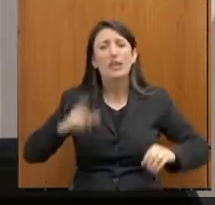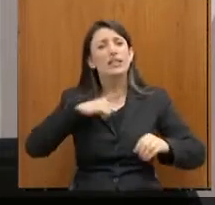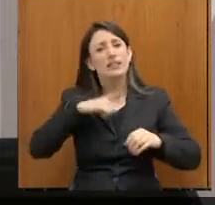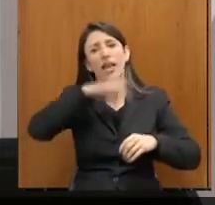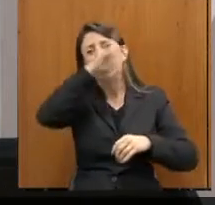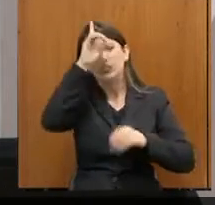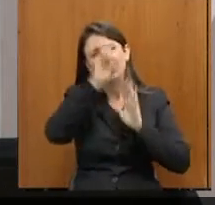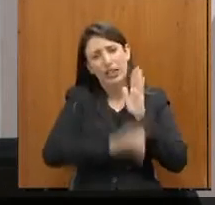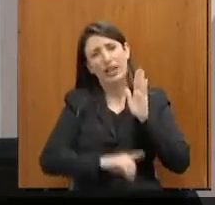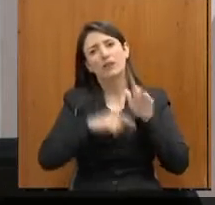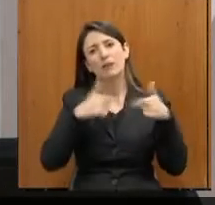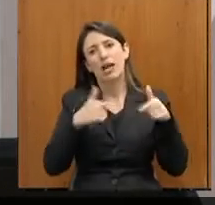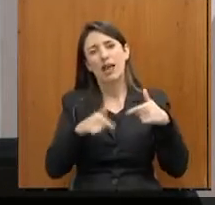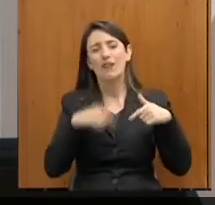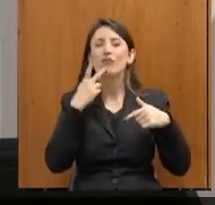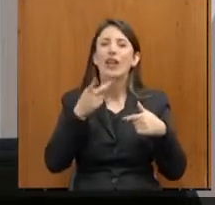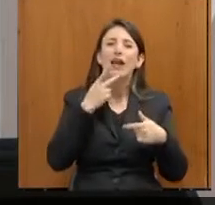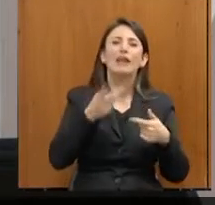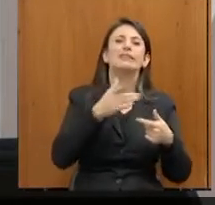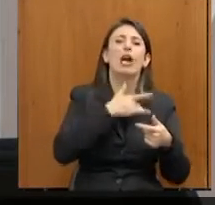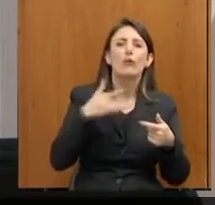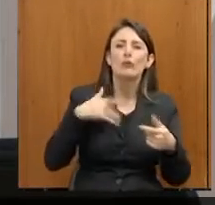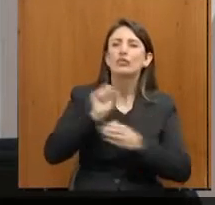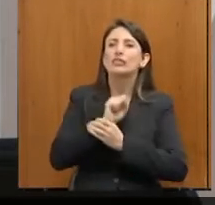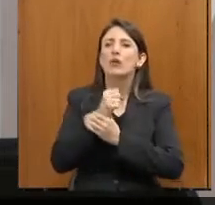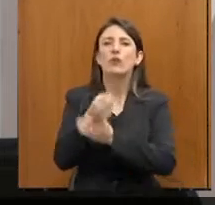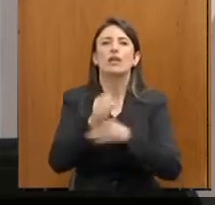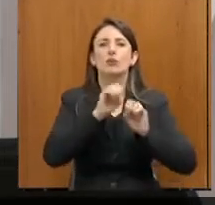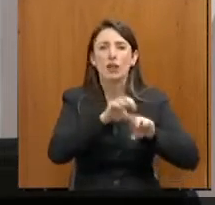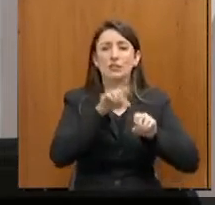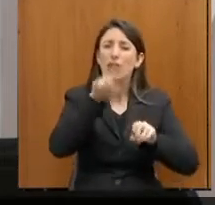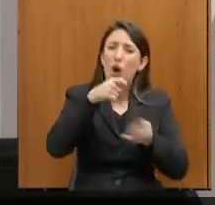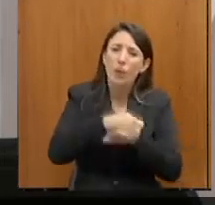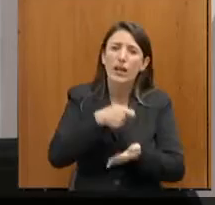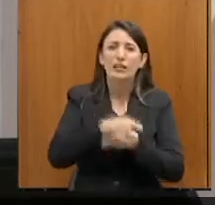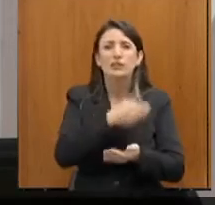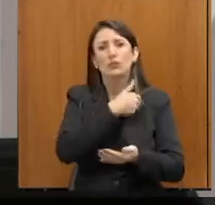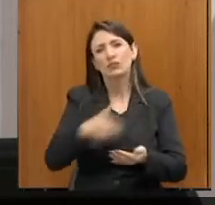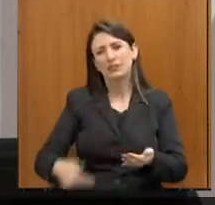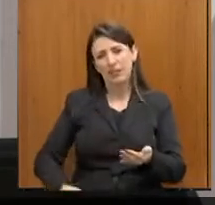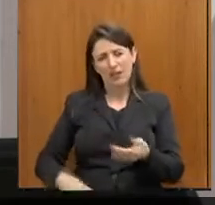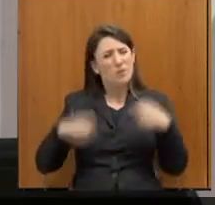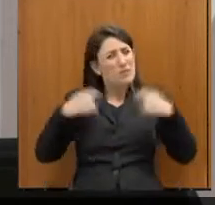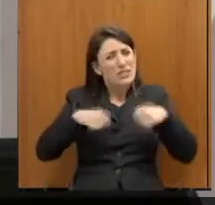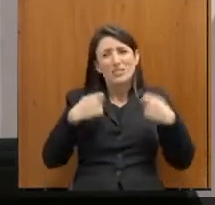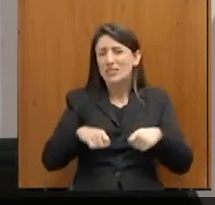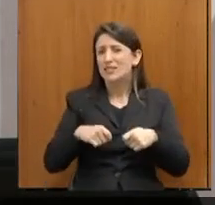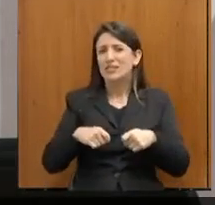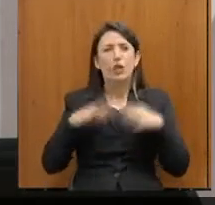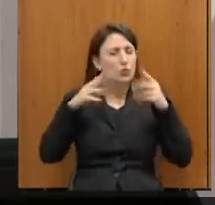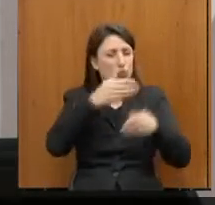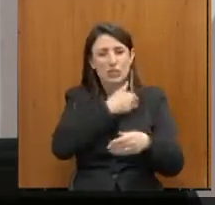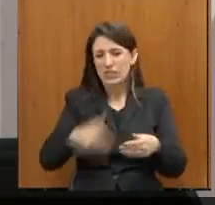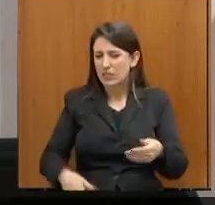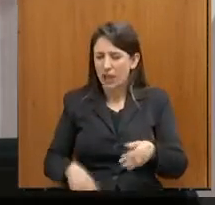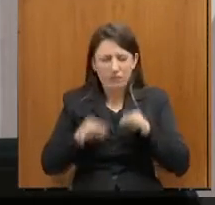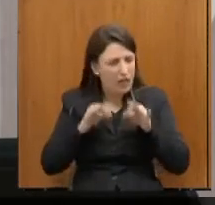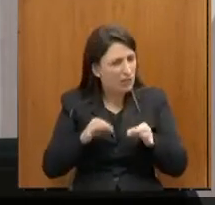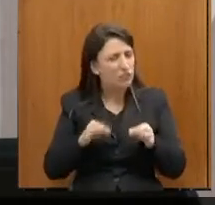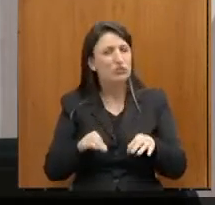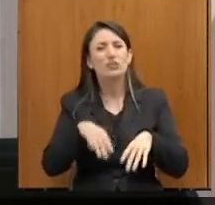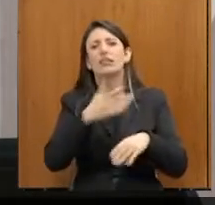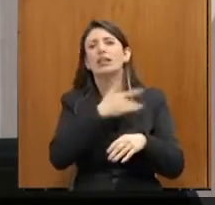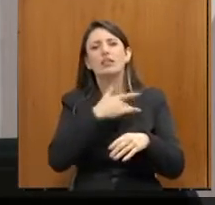Saúde segurança educação e se é uma obrigação do Estado o estado mínimo é o que tem que ter saúde segurança educação sabe o